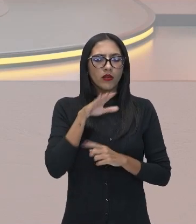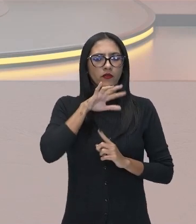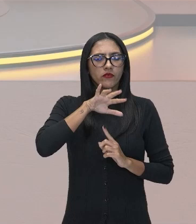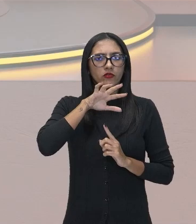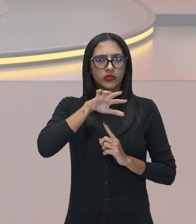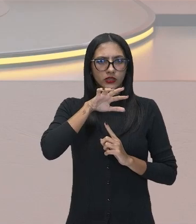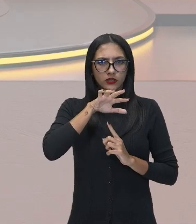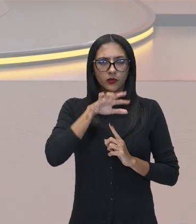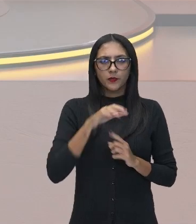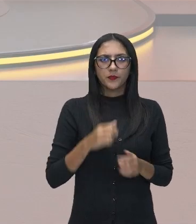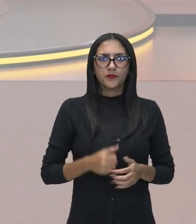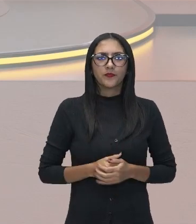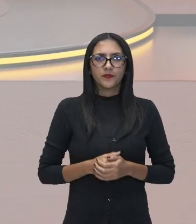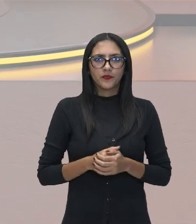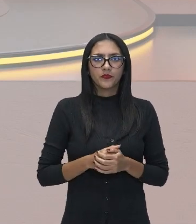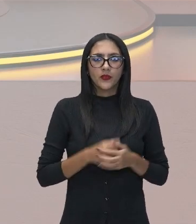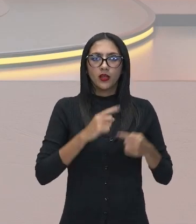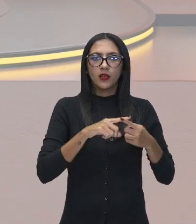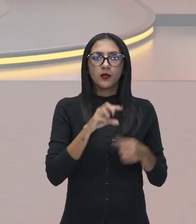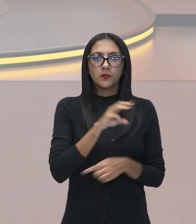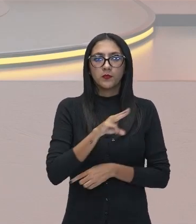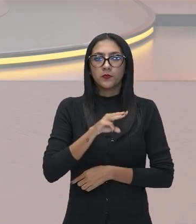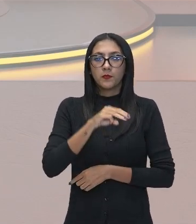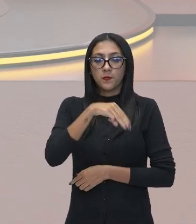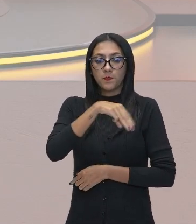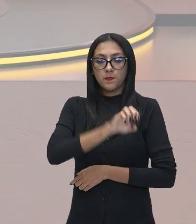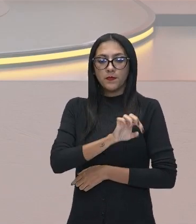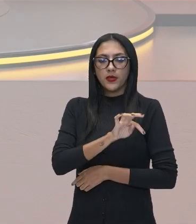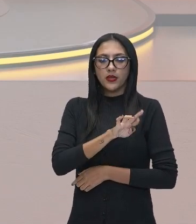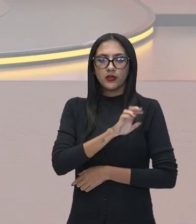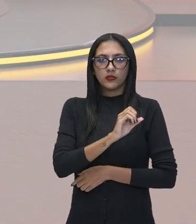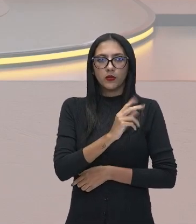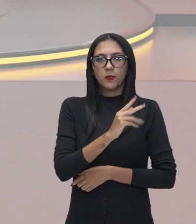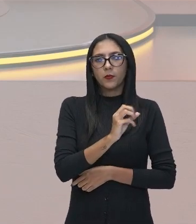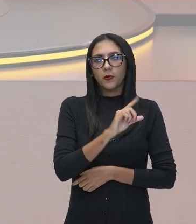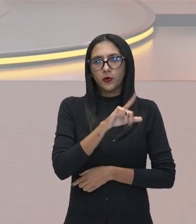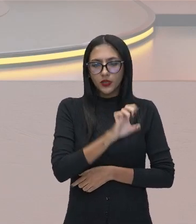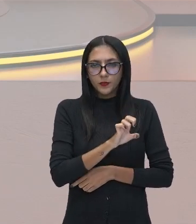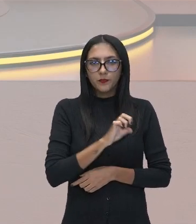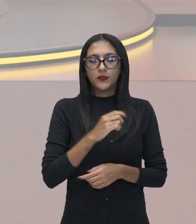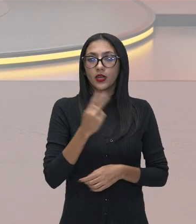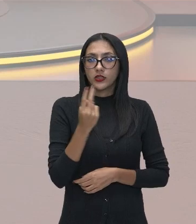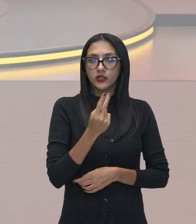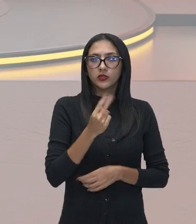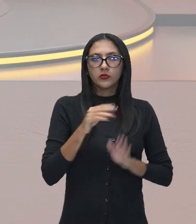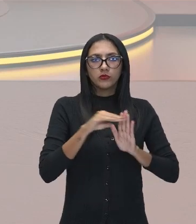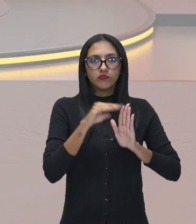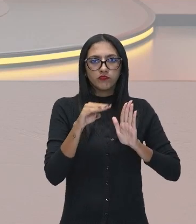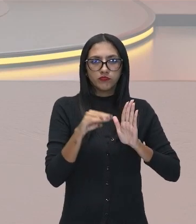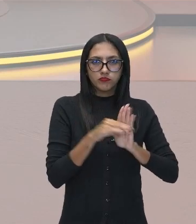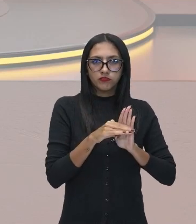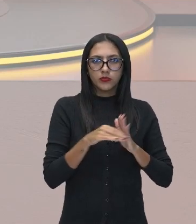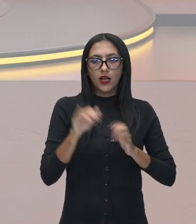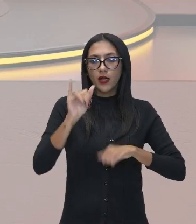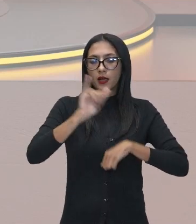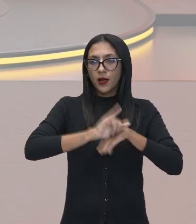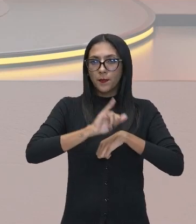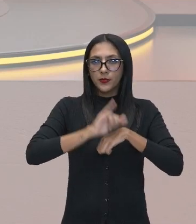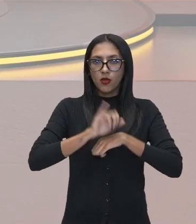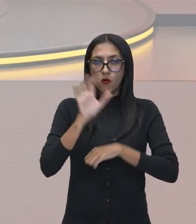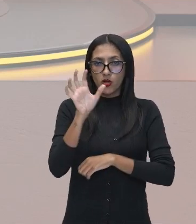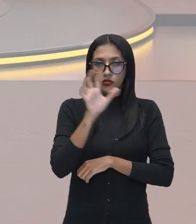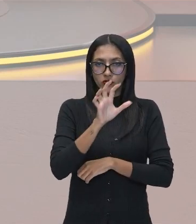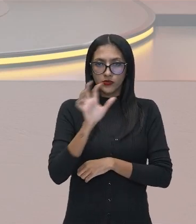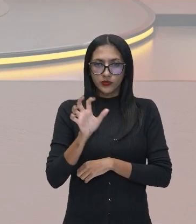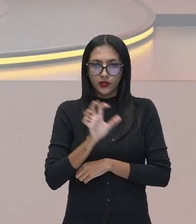áreas maiores, é a metrópole, são as metrópoles. Depois nós temos as capitais regionais, depois